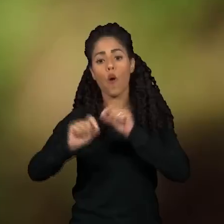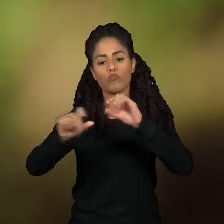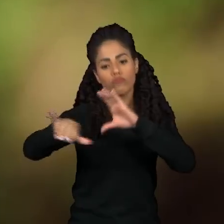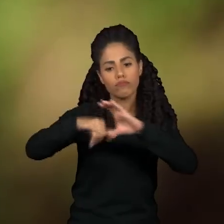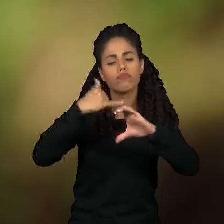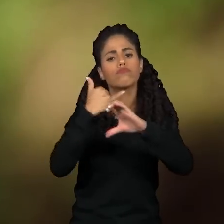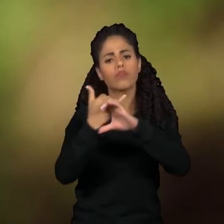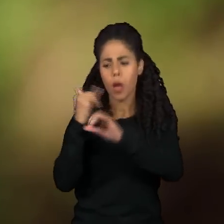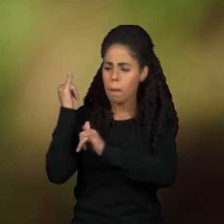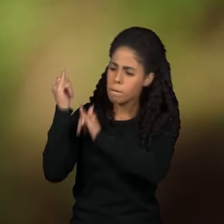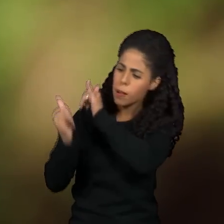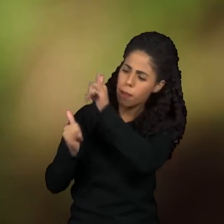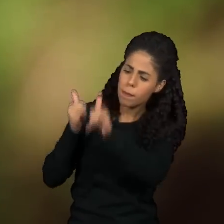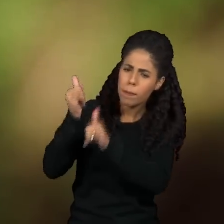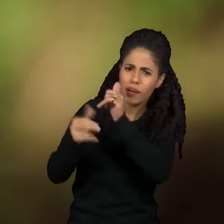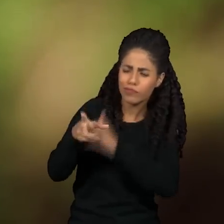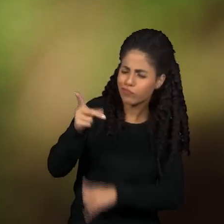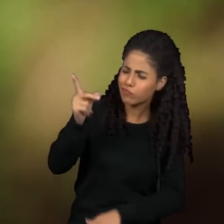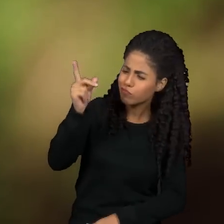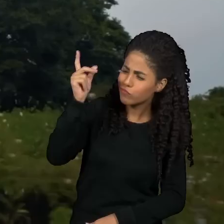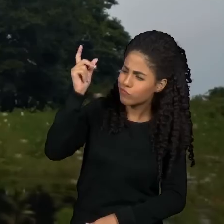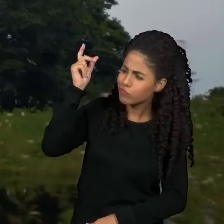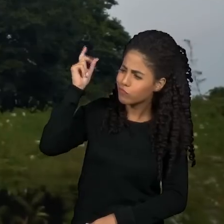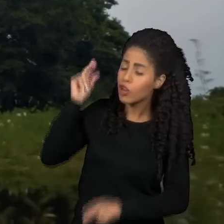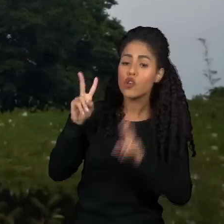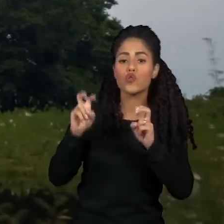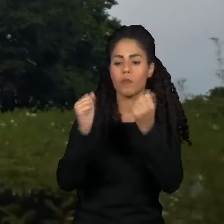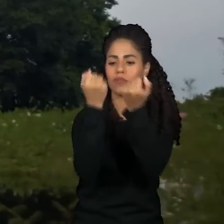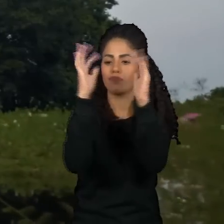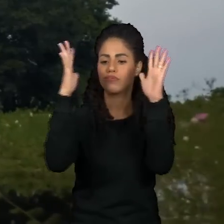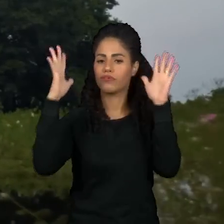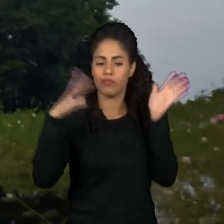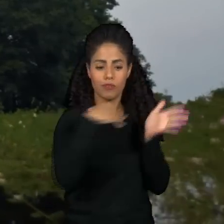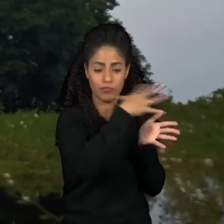traz a história antiga da Amazônia.